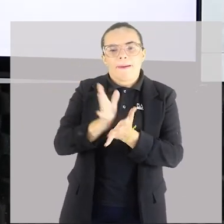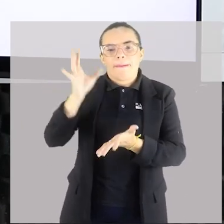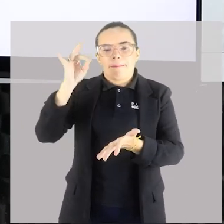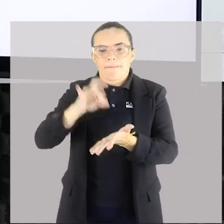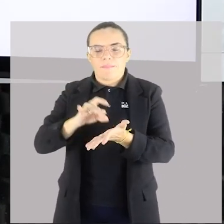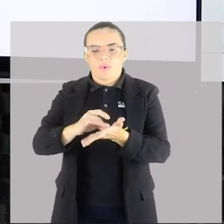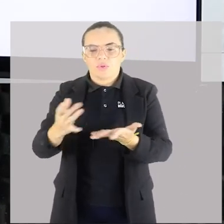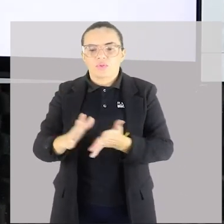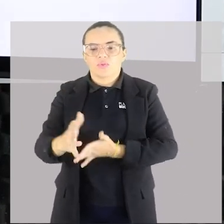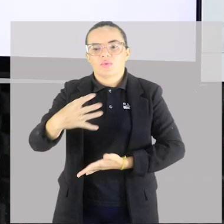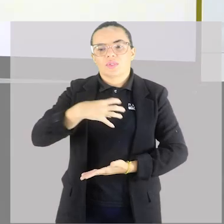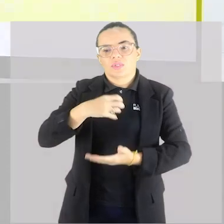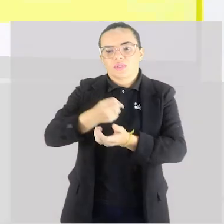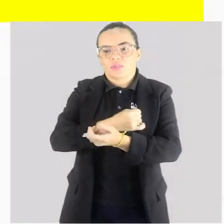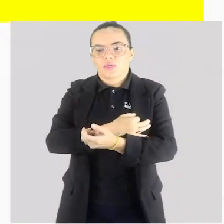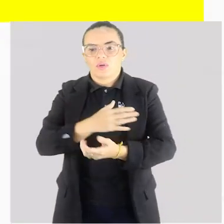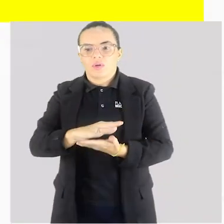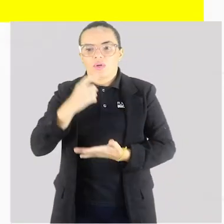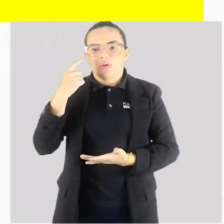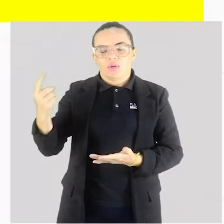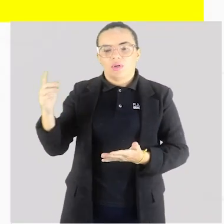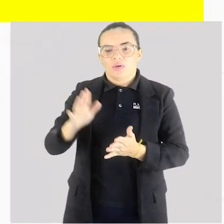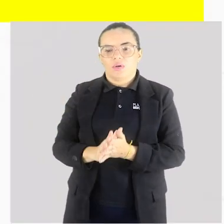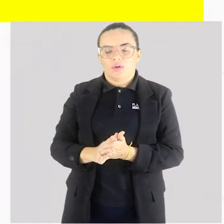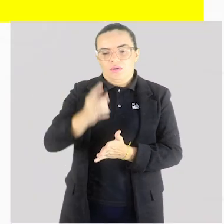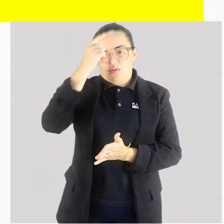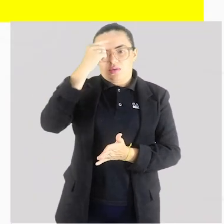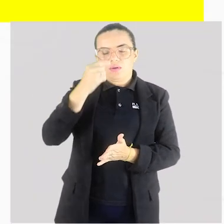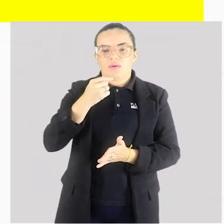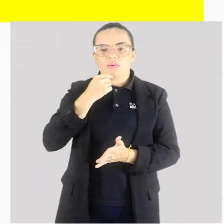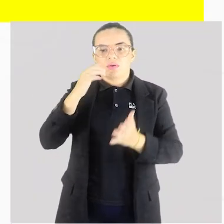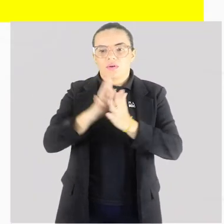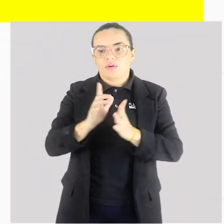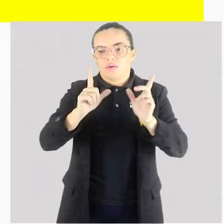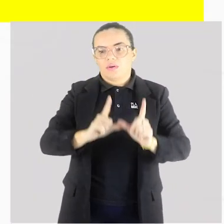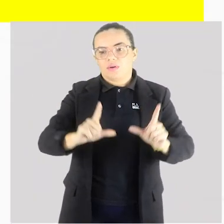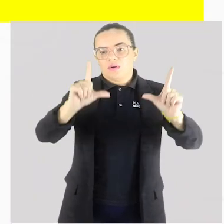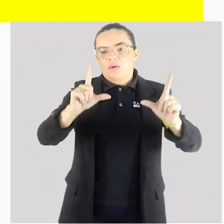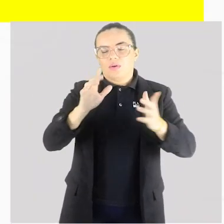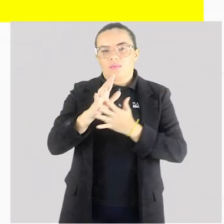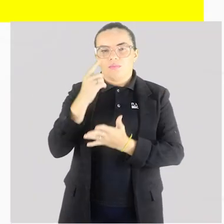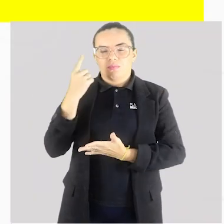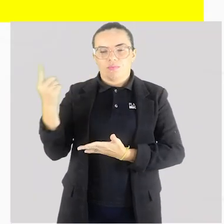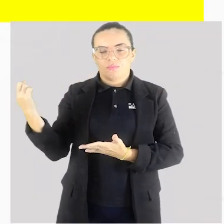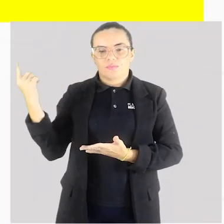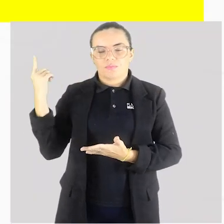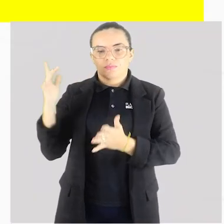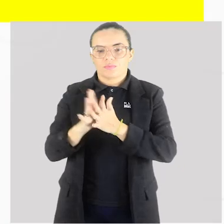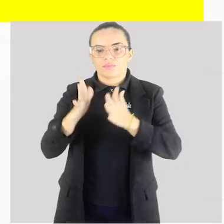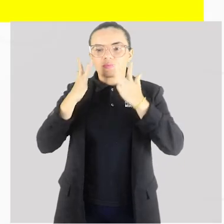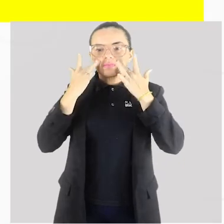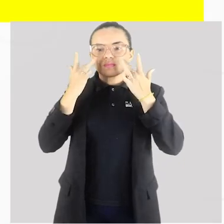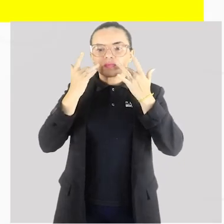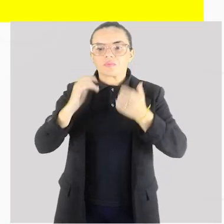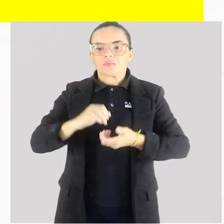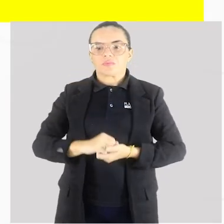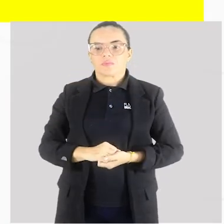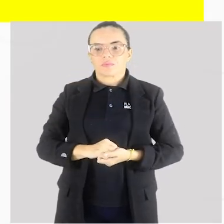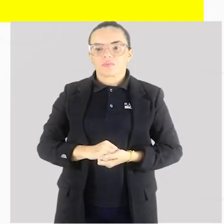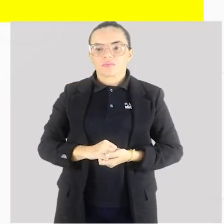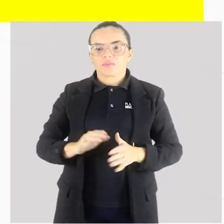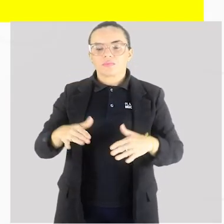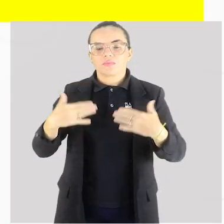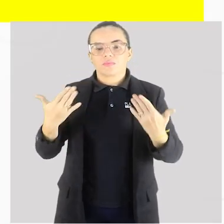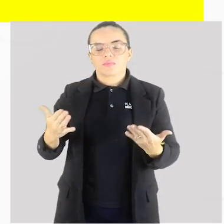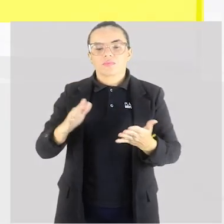condição humana. Então, o senhor está querendo dizer que a obra que está ali atrás, da Franklin Taylor, acho que é isso, né? Ela